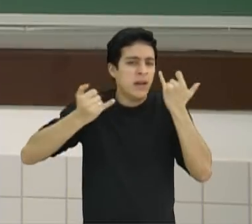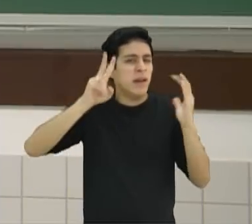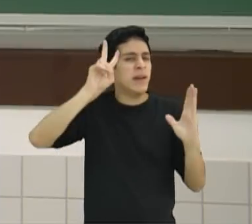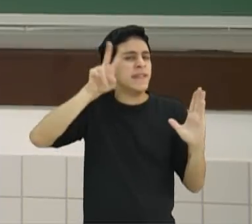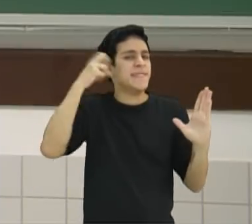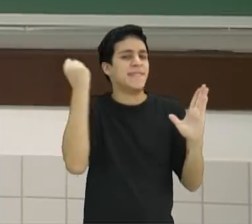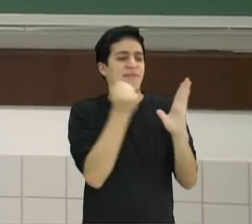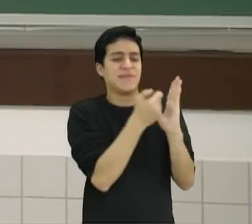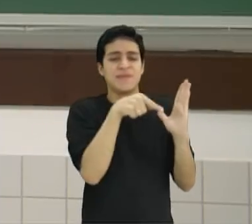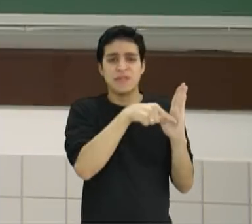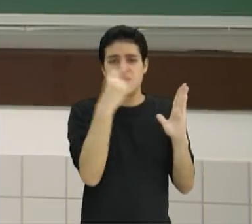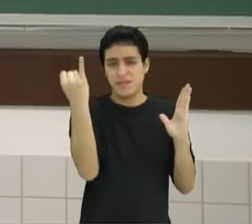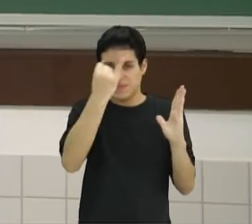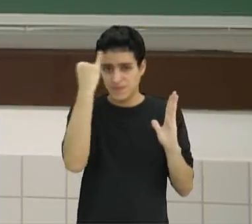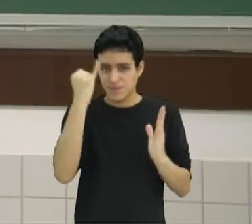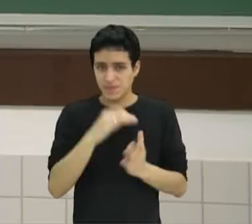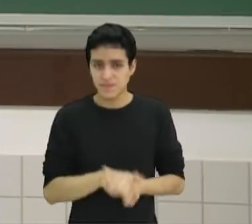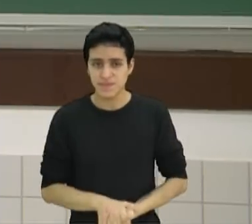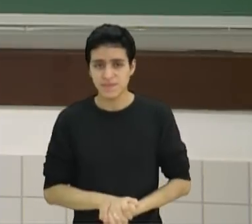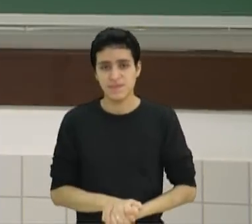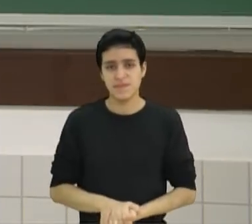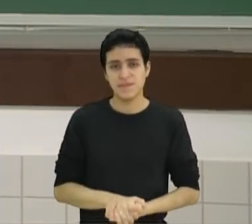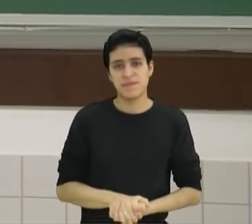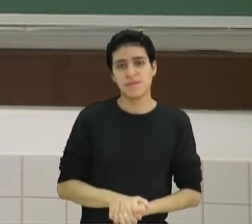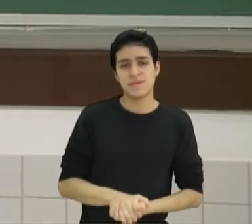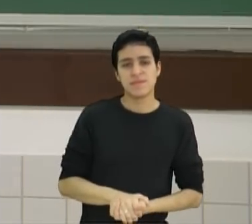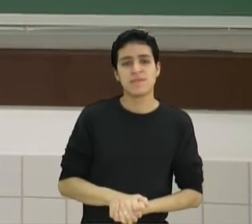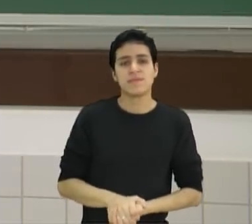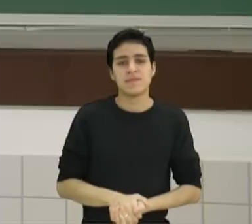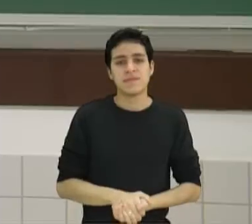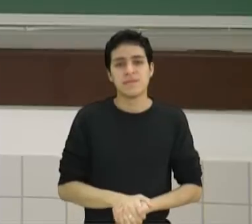históricas bem importantes, certo? Veja comigo.